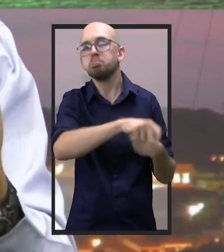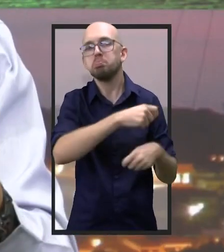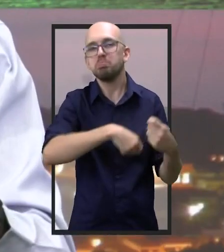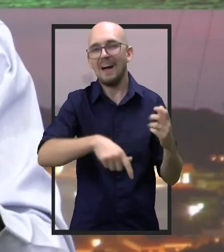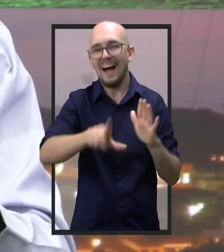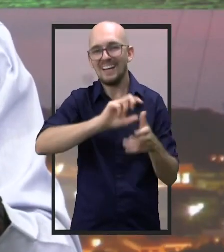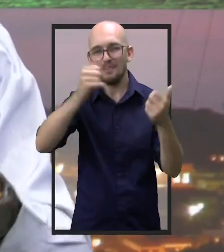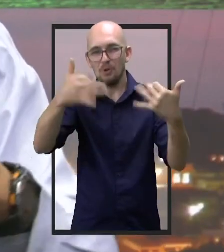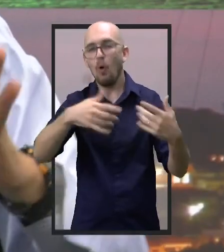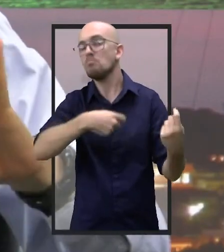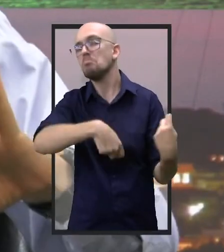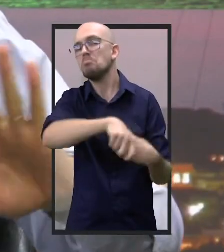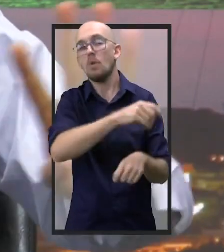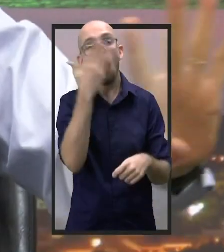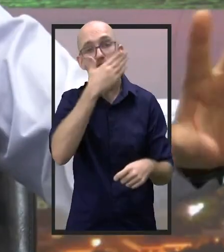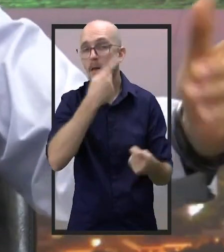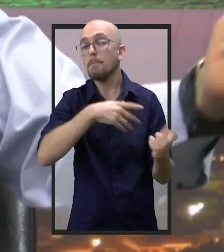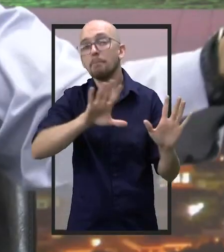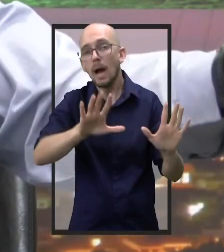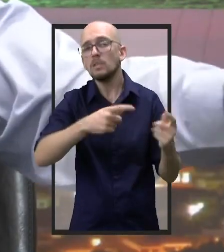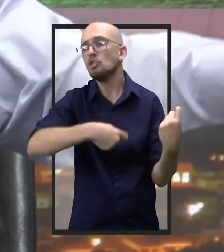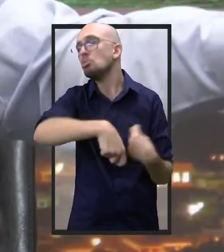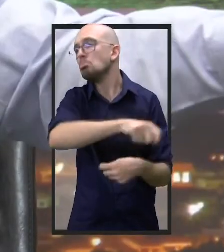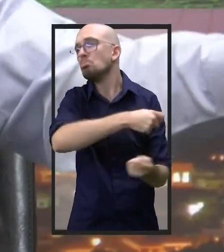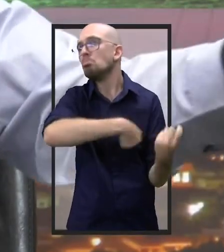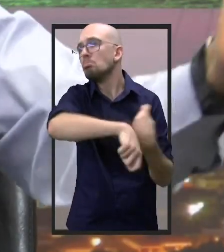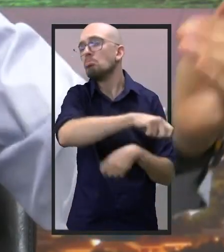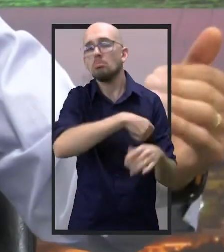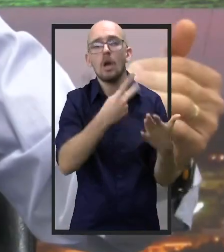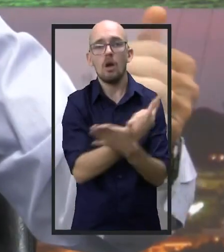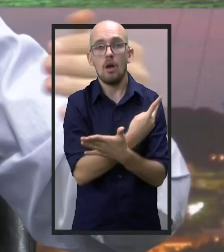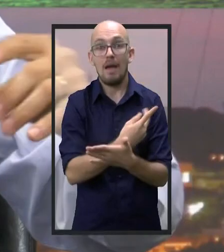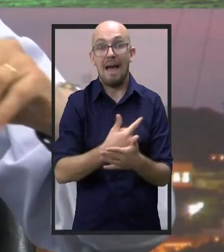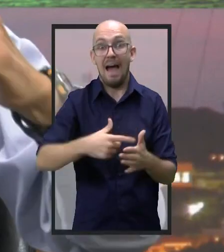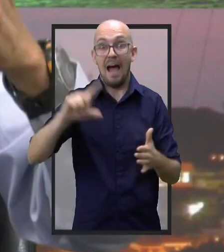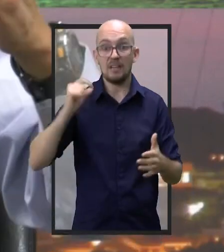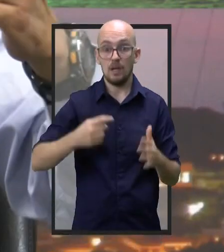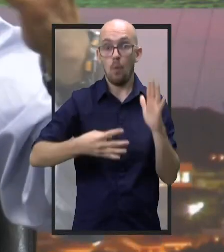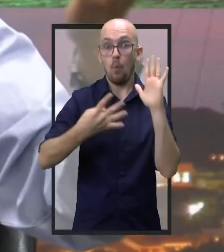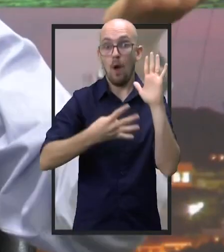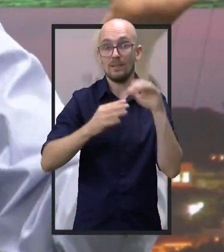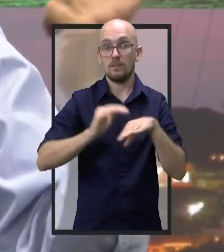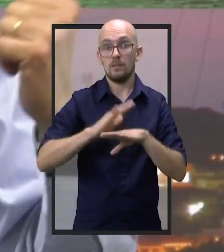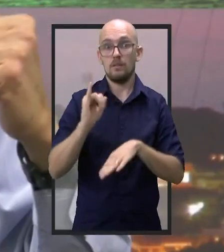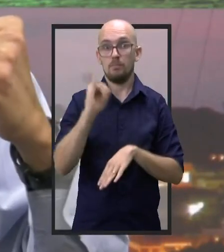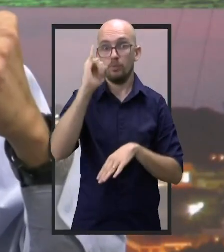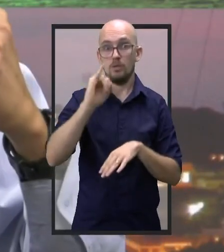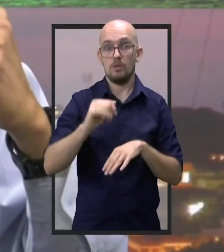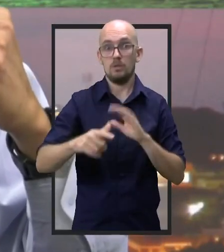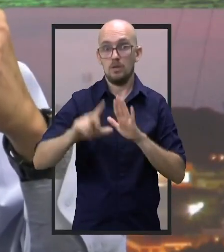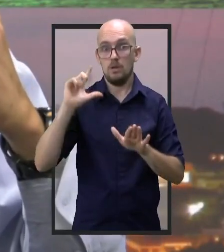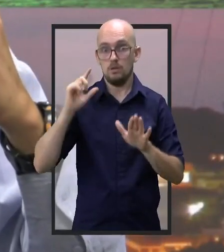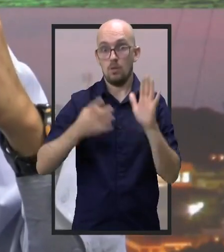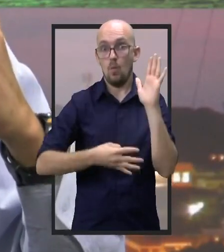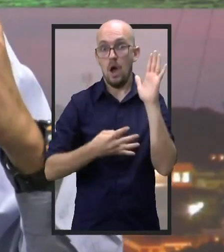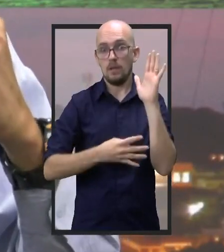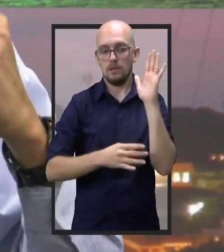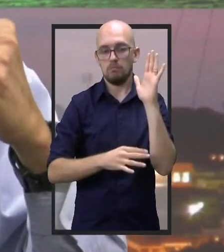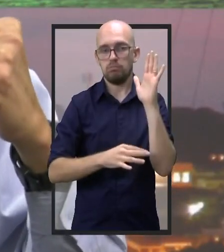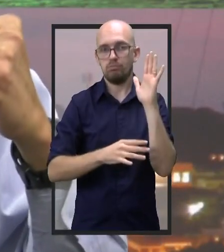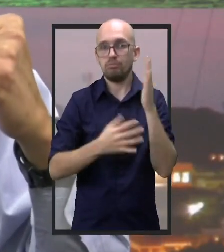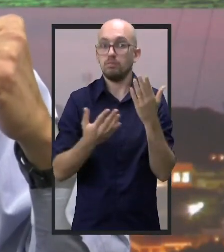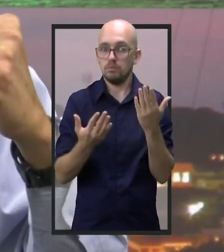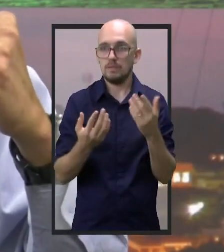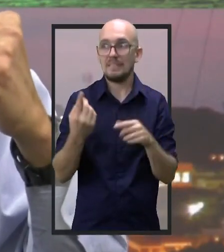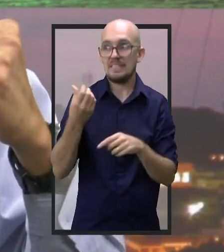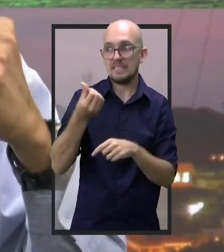das cidades. Se éramos a quarta mais importante regional, devido a essas recuperações judiciais e esses